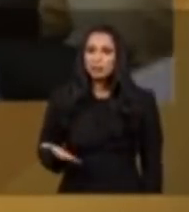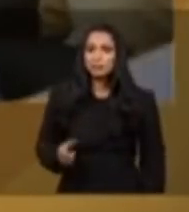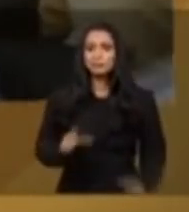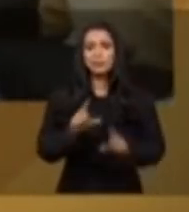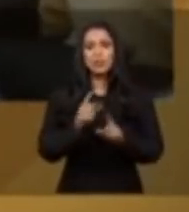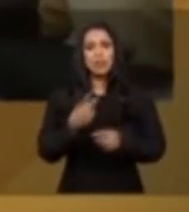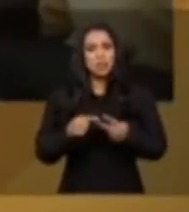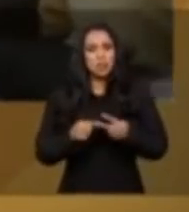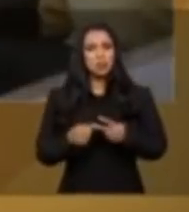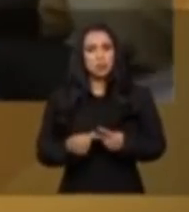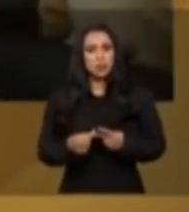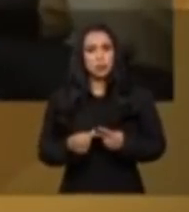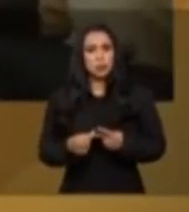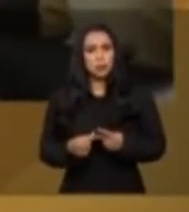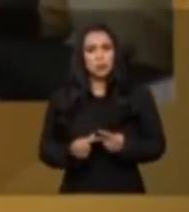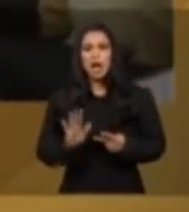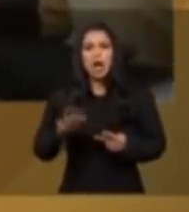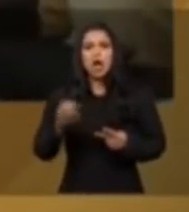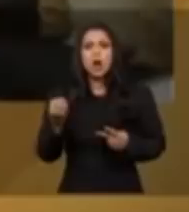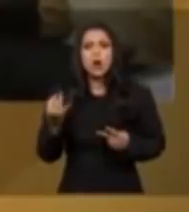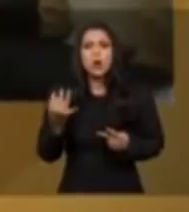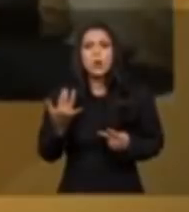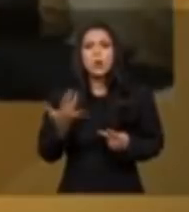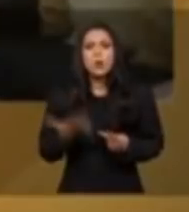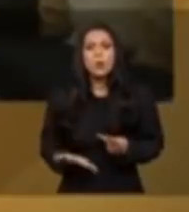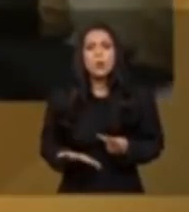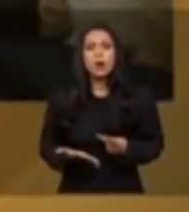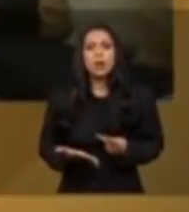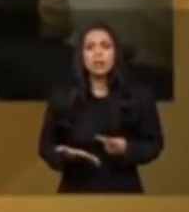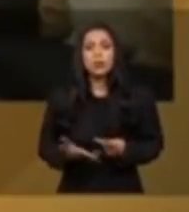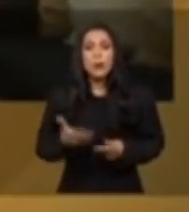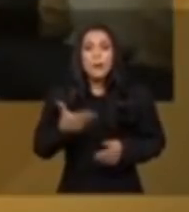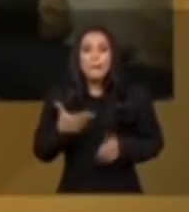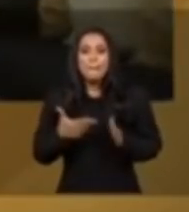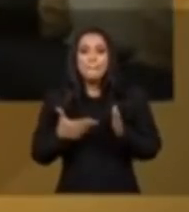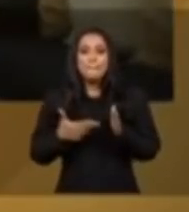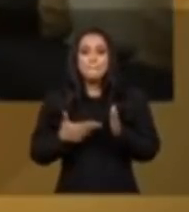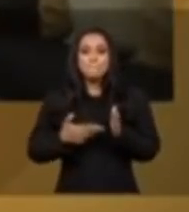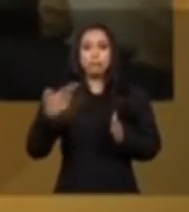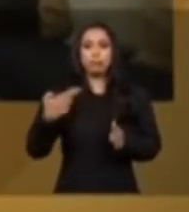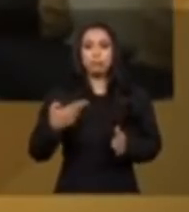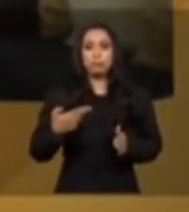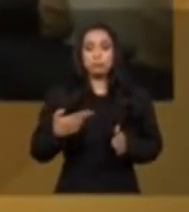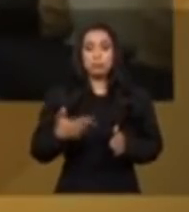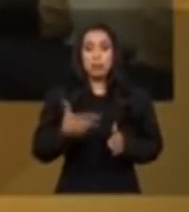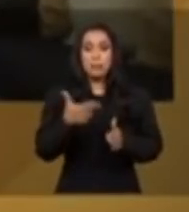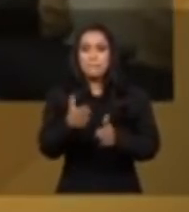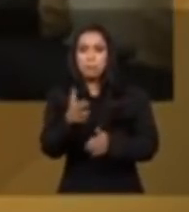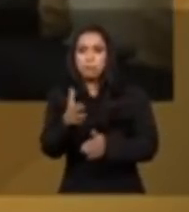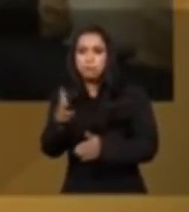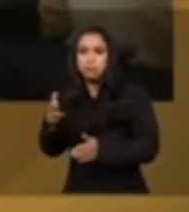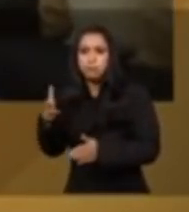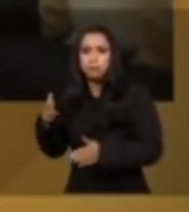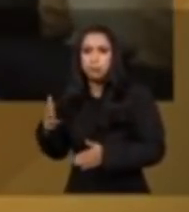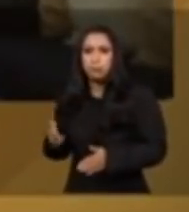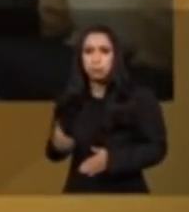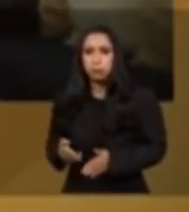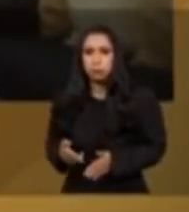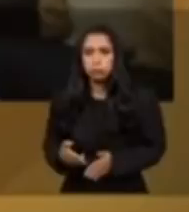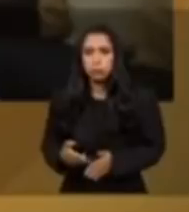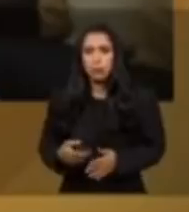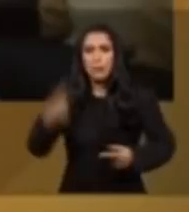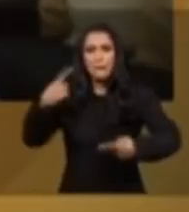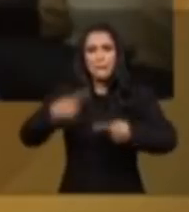Segunda frase. Quanto custa tirar a queima-roupa nas costas de cada ministro filho da